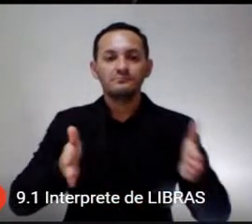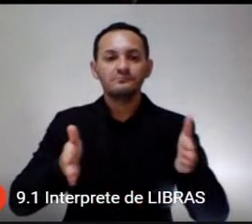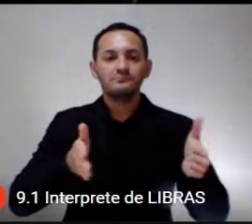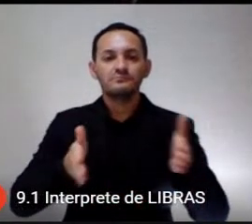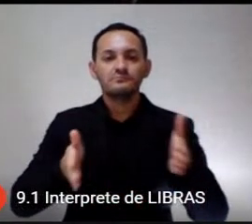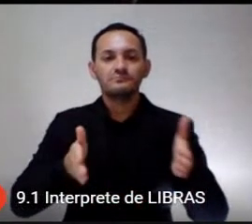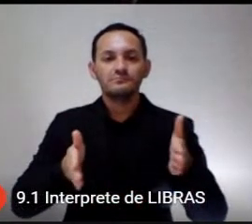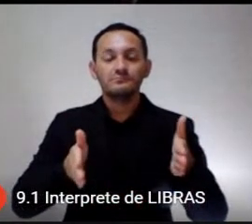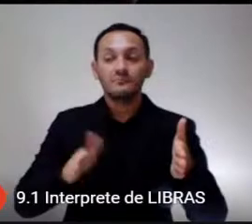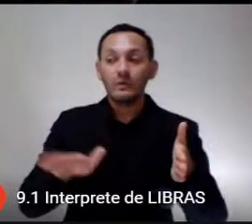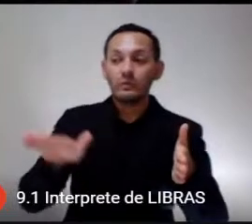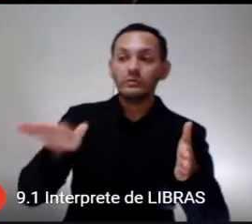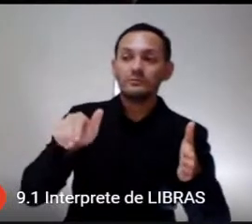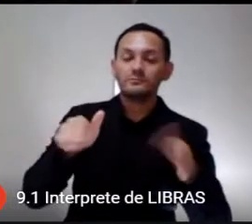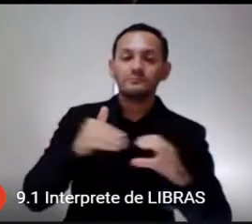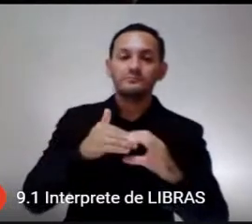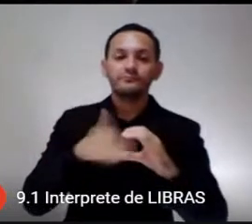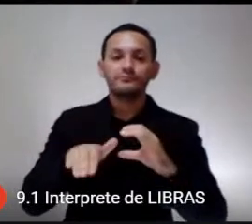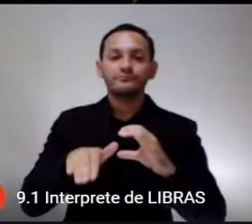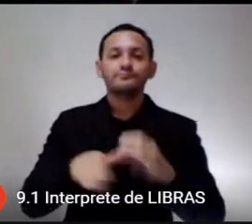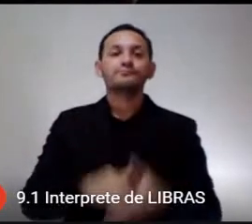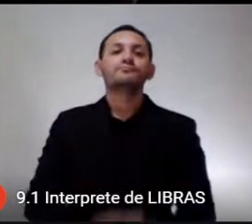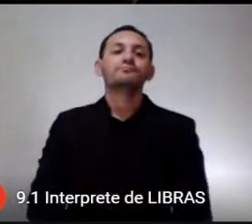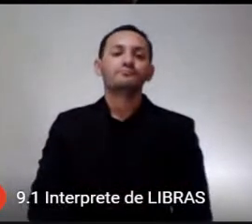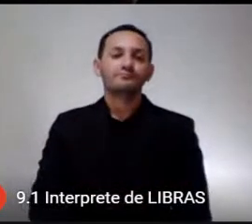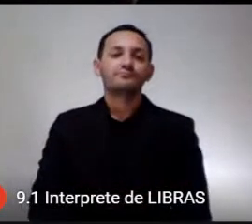a data da intimação por e-mail